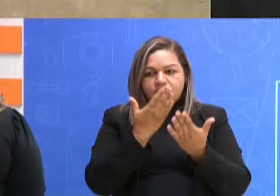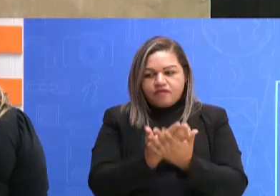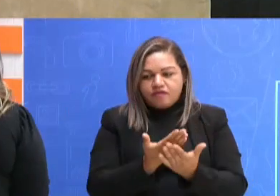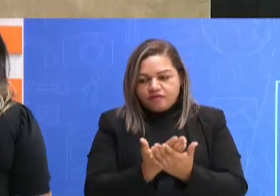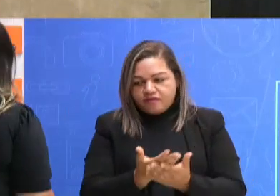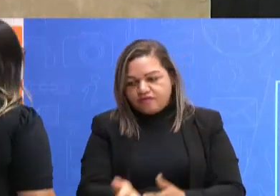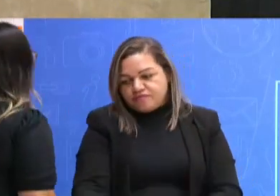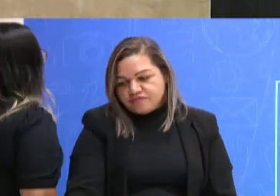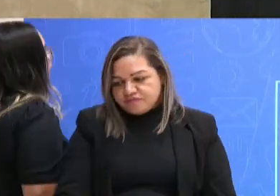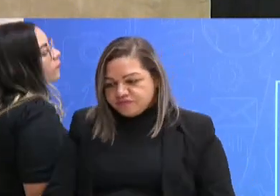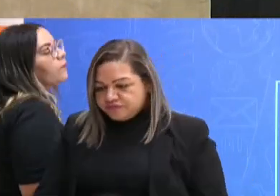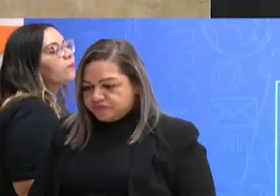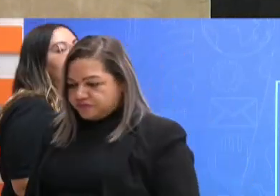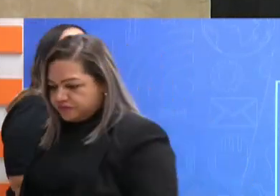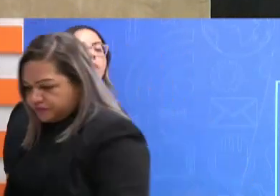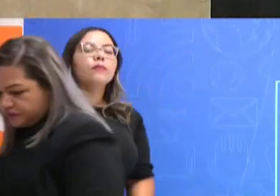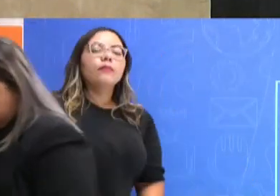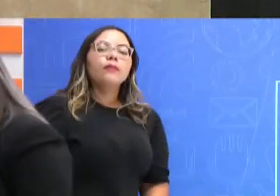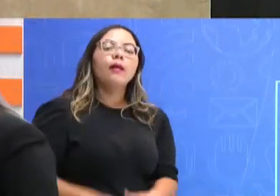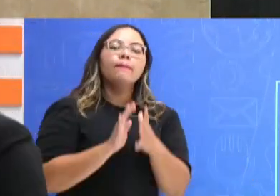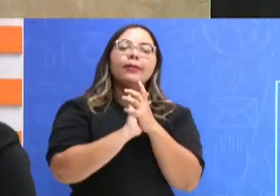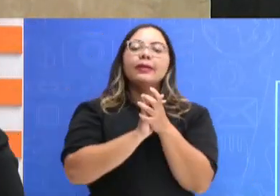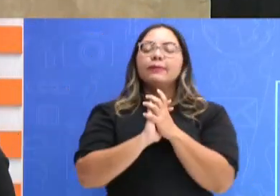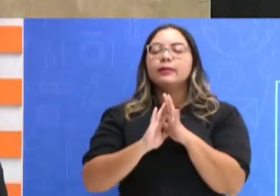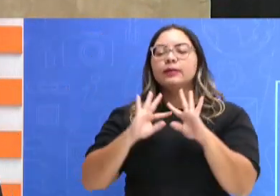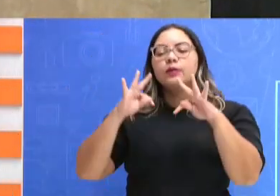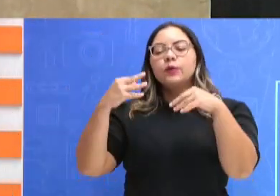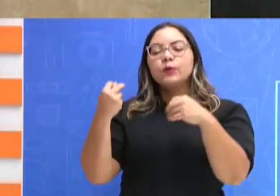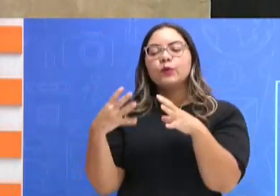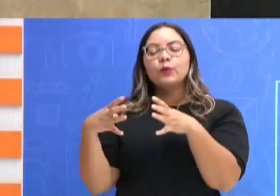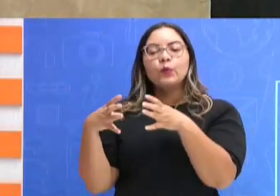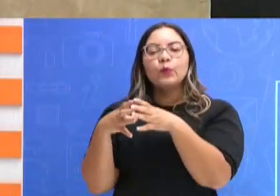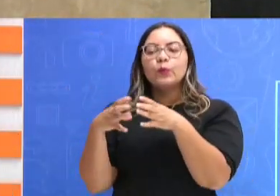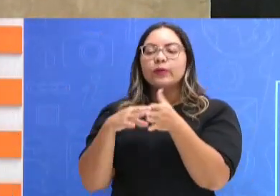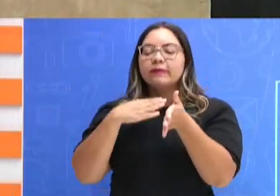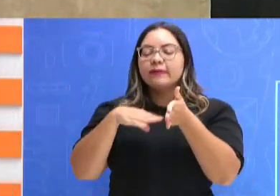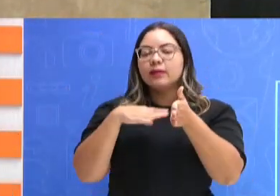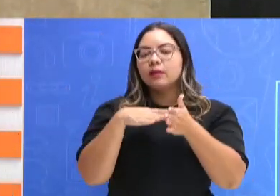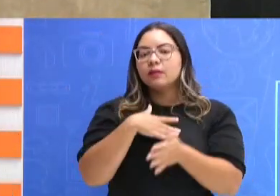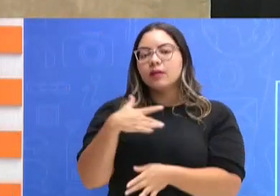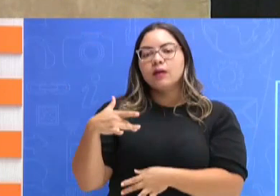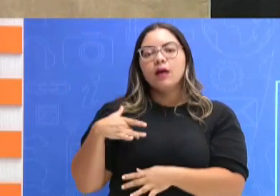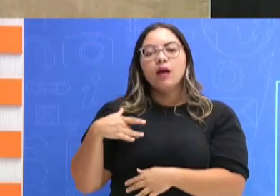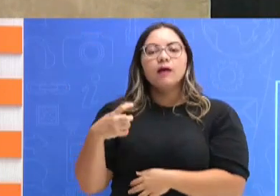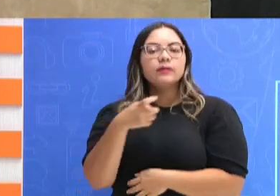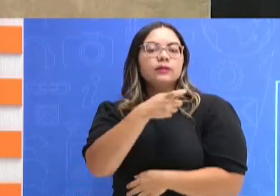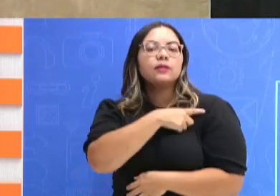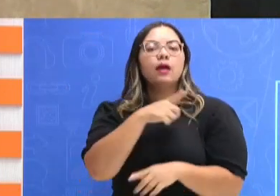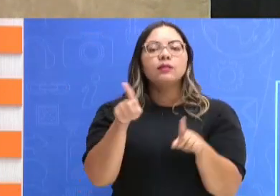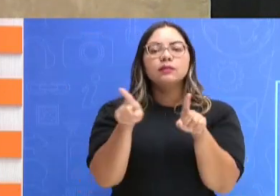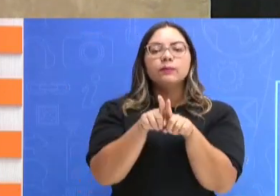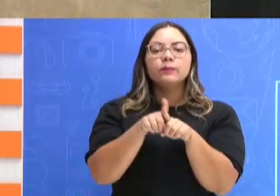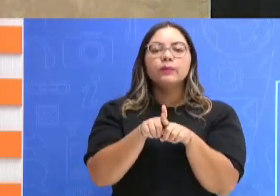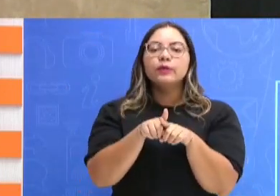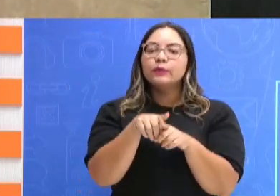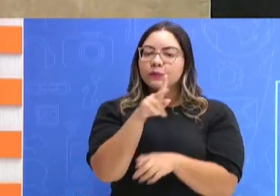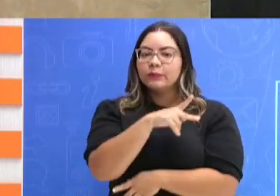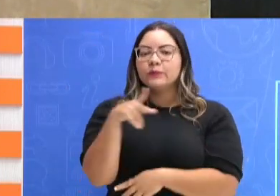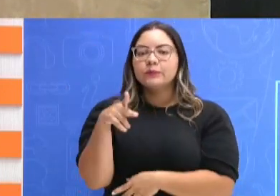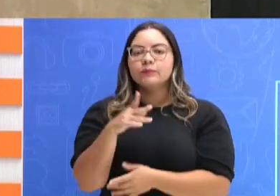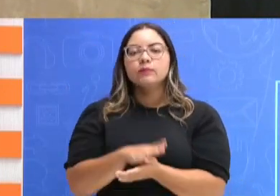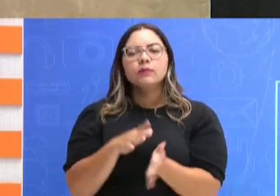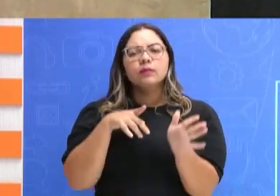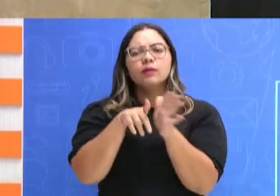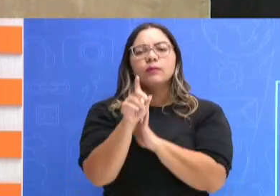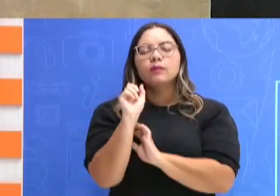tempo recorde, viu? Isso. Parabéns aí para toda a equipe aí da Secretaria de Saúde que em tempo recorde aí vacinaram os nossos mestres. Tem mais pergunta? Vamos ver